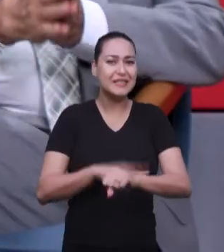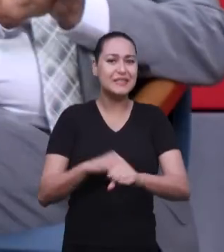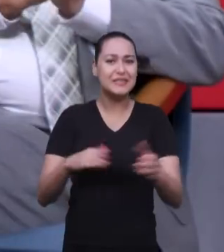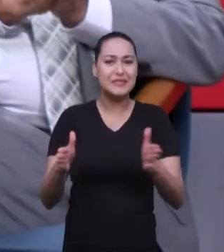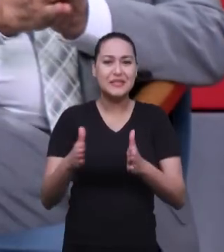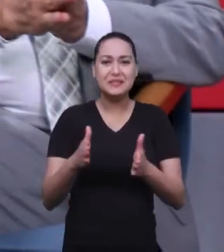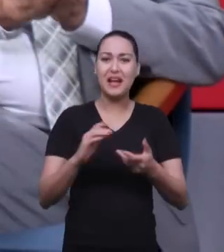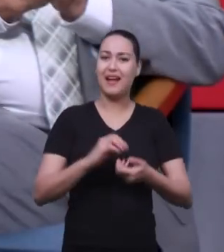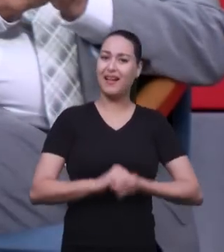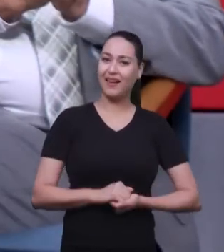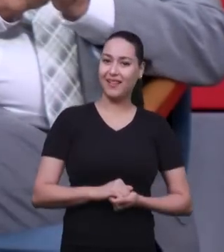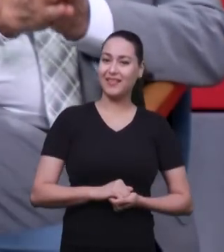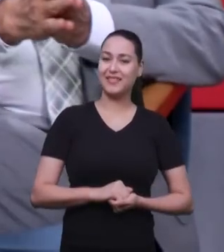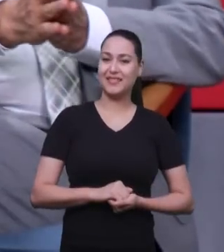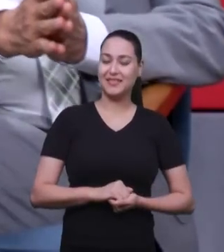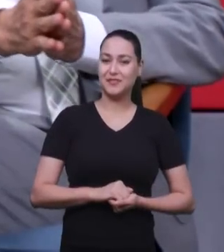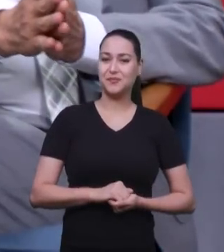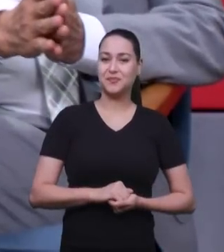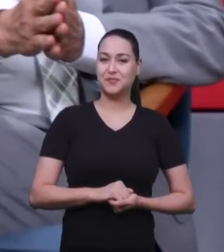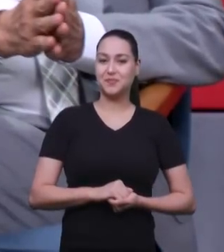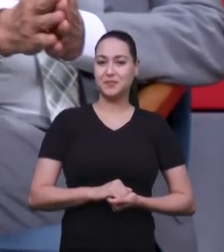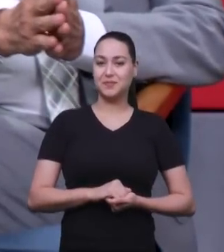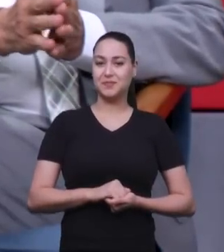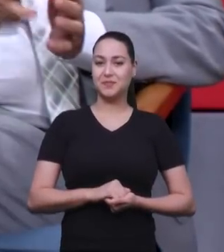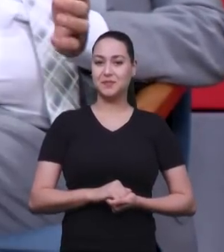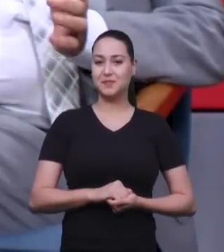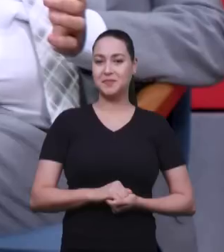que está acontecendo naquele momento?